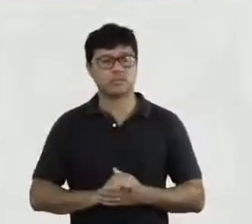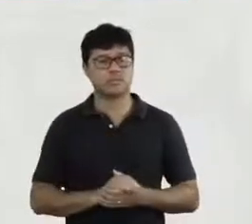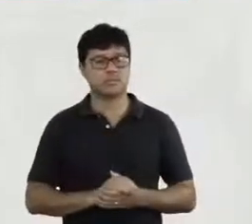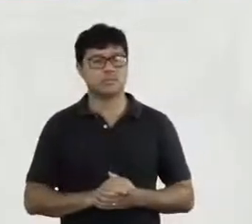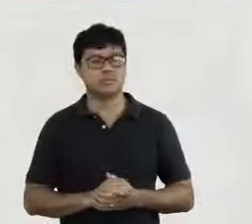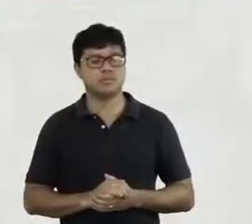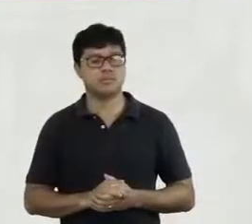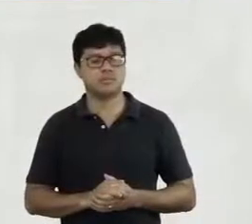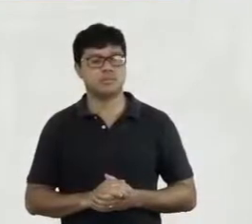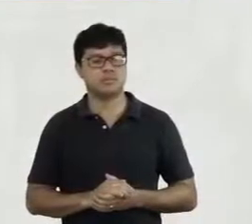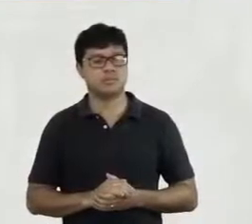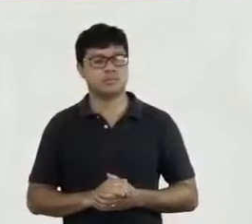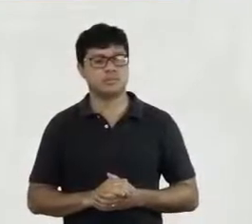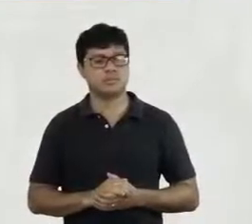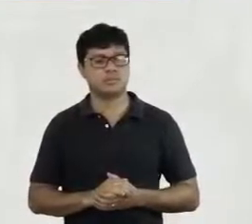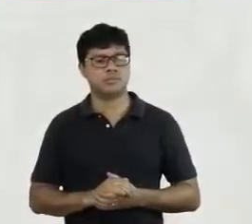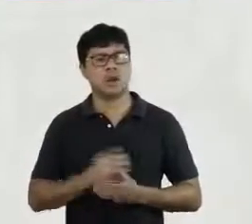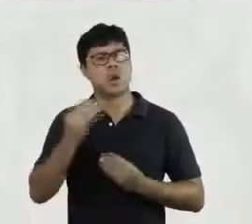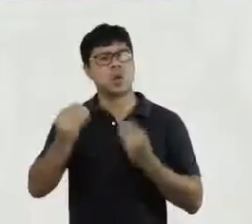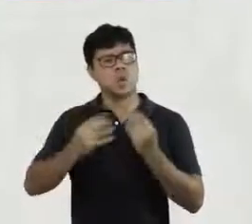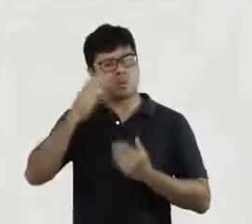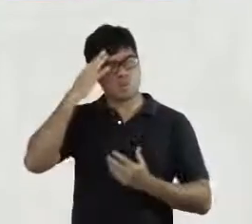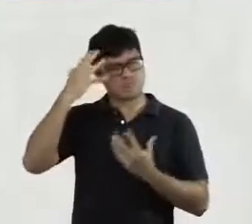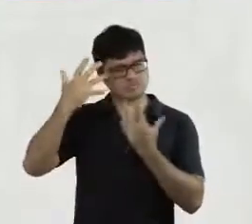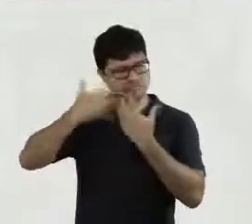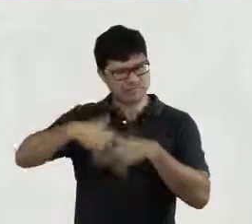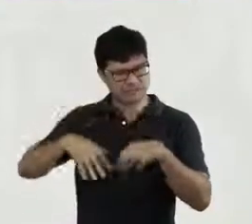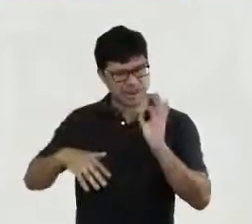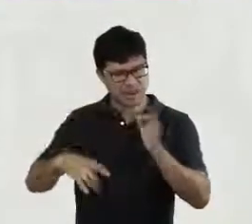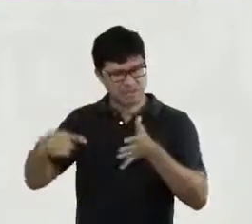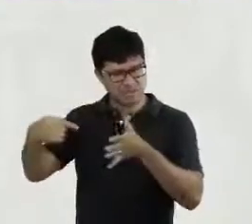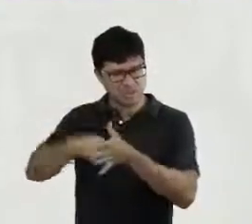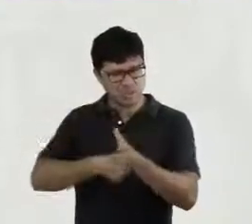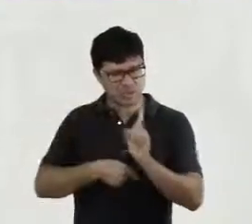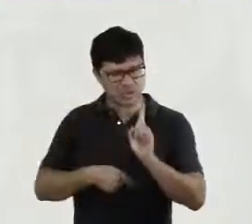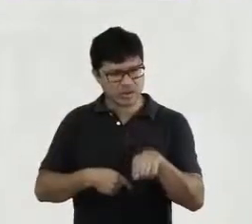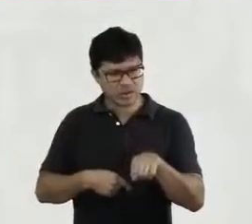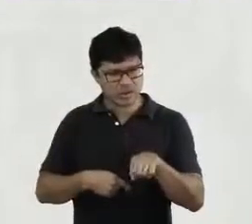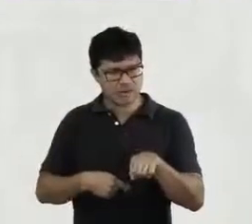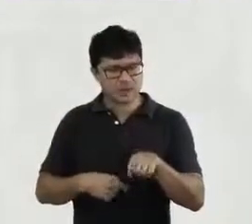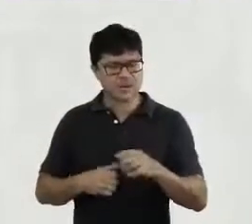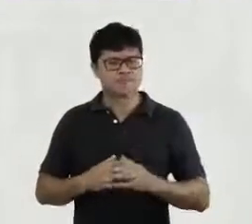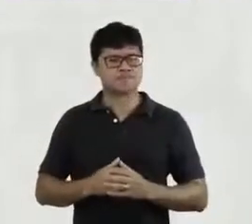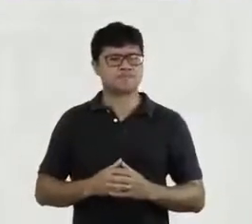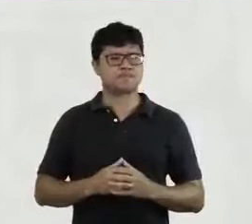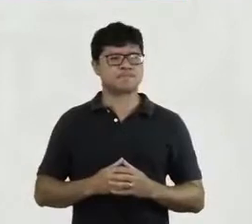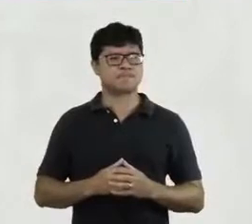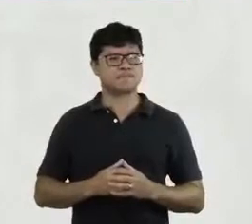Como pensar, né? É isso que ele pergunta.